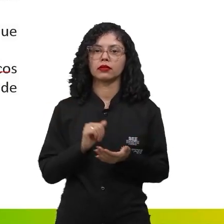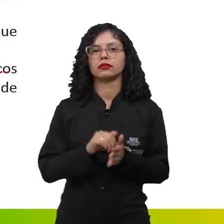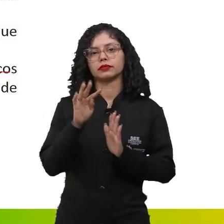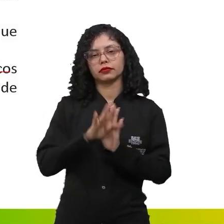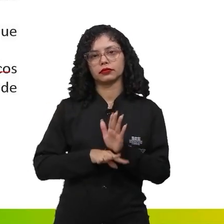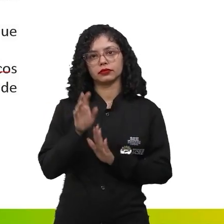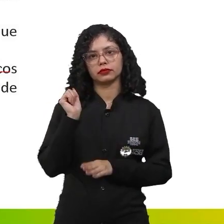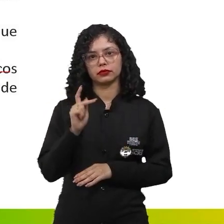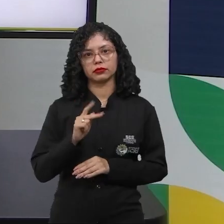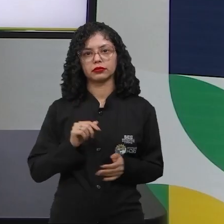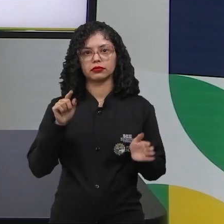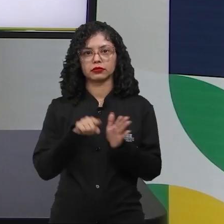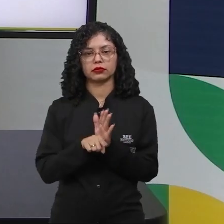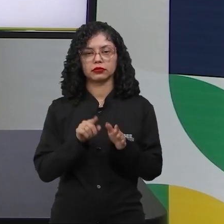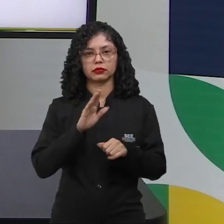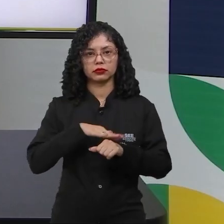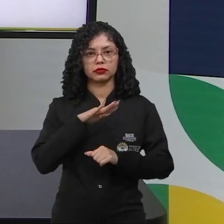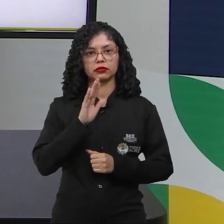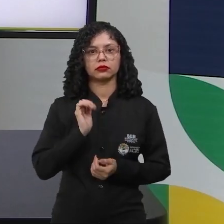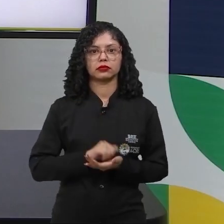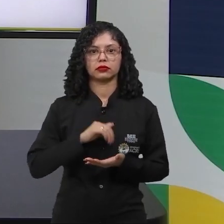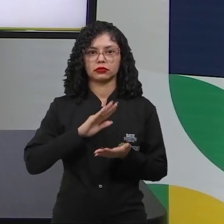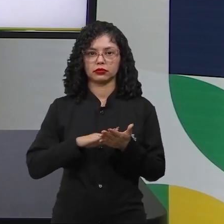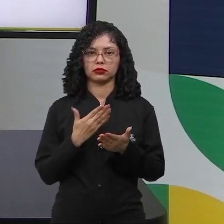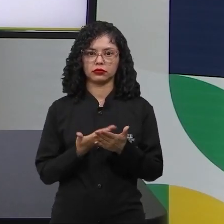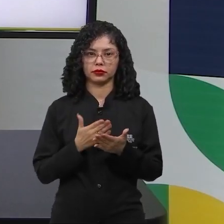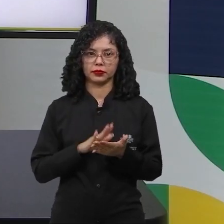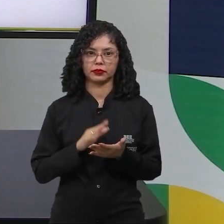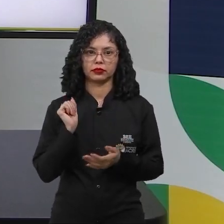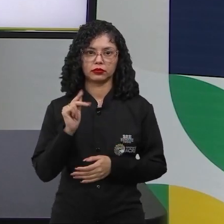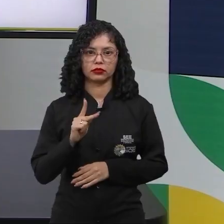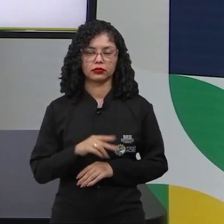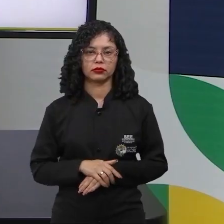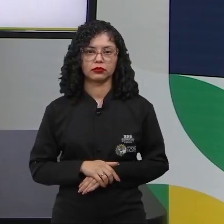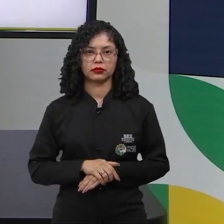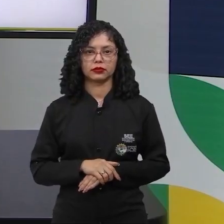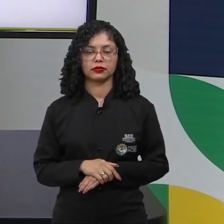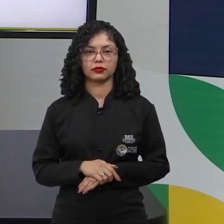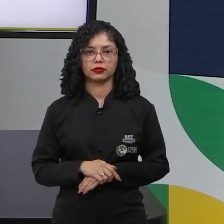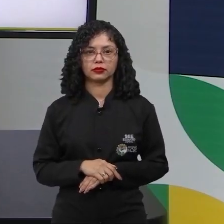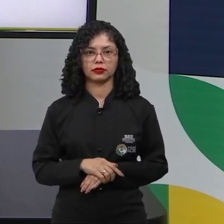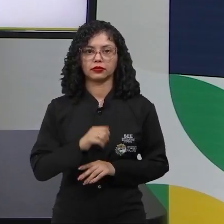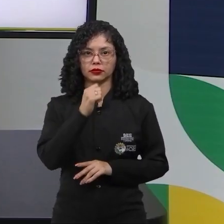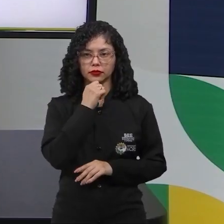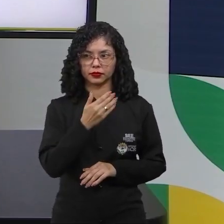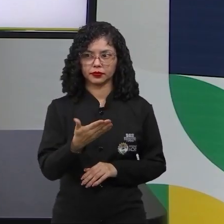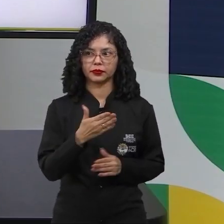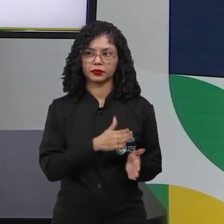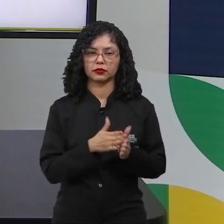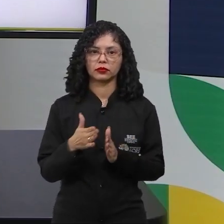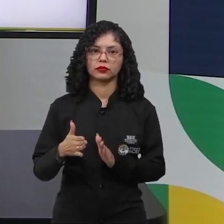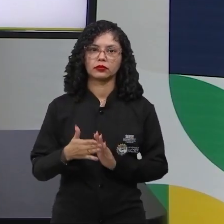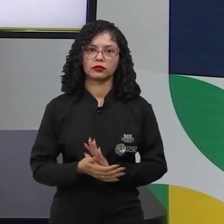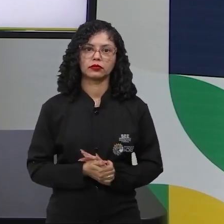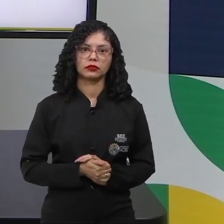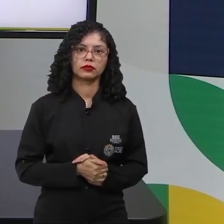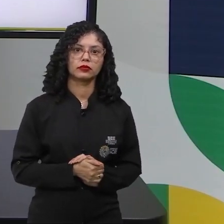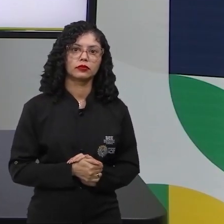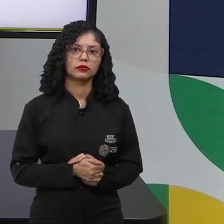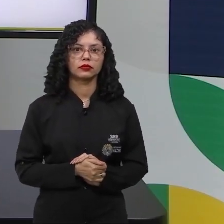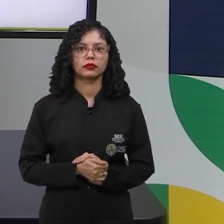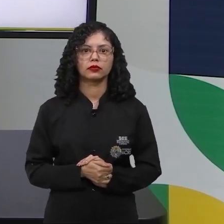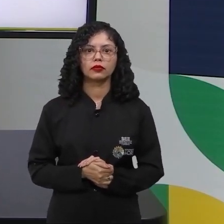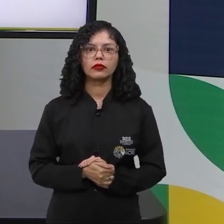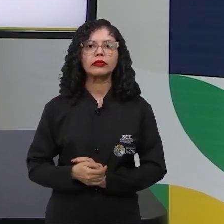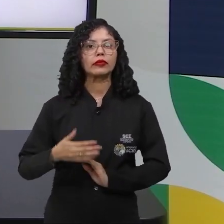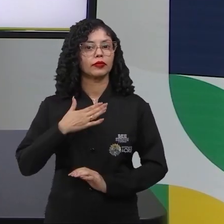no texto. Então, essa questão é mais uma interpretação, que tem aí essa parte da vacina.